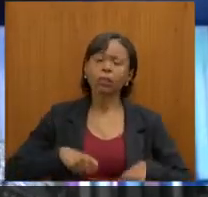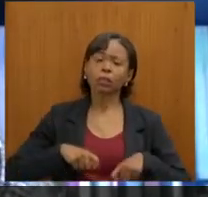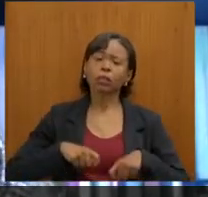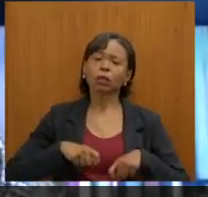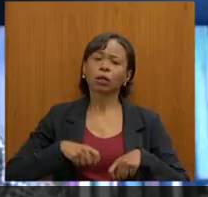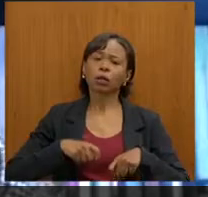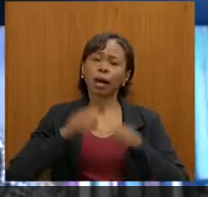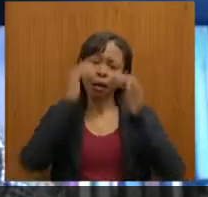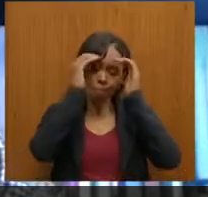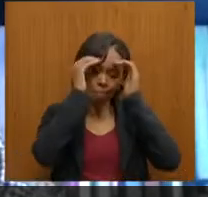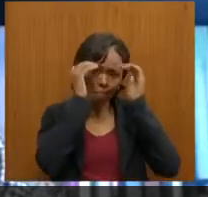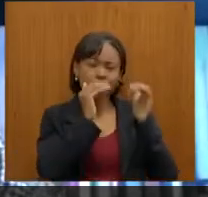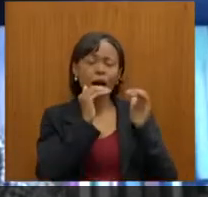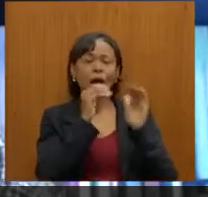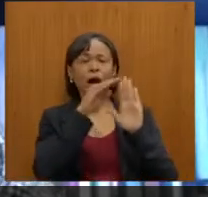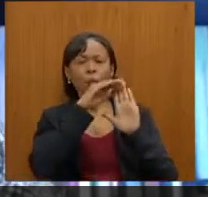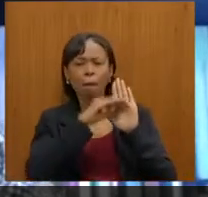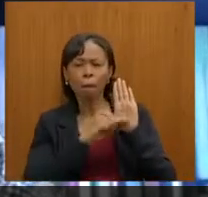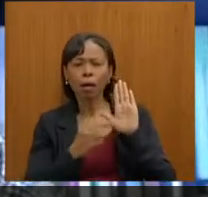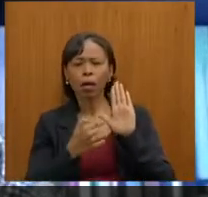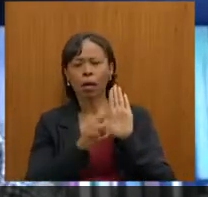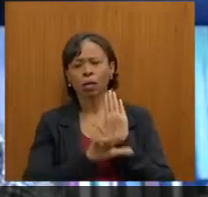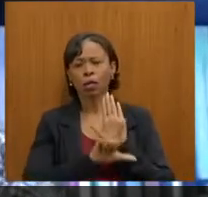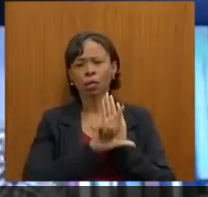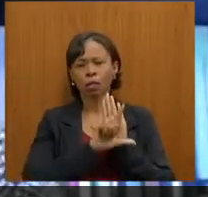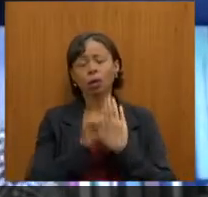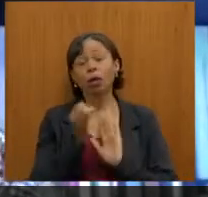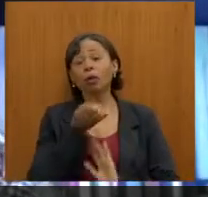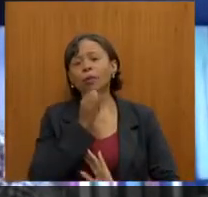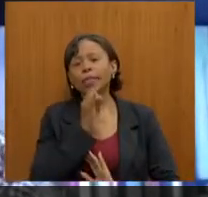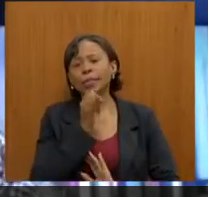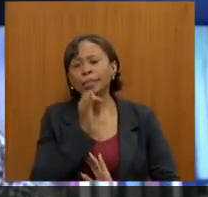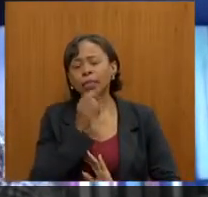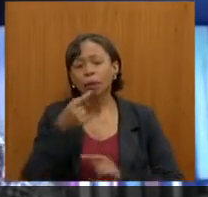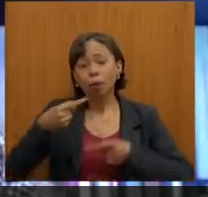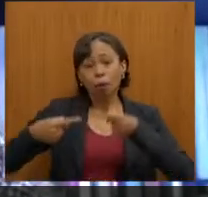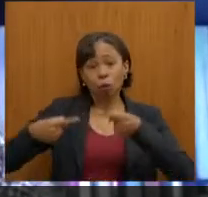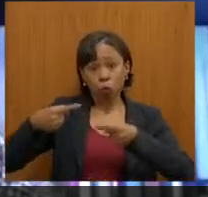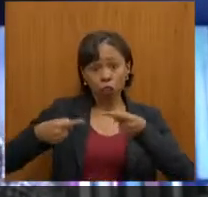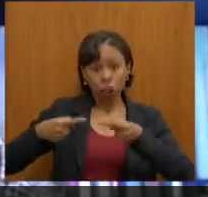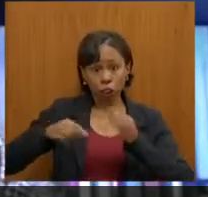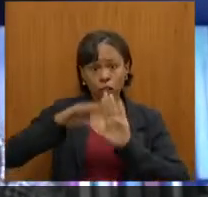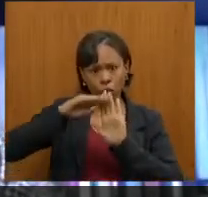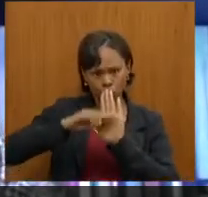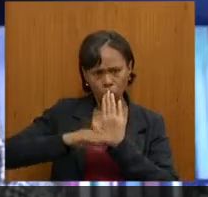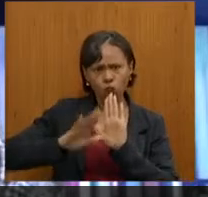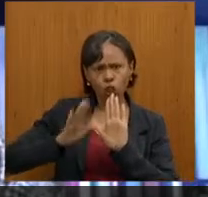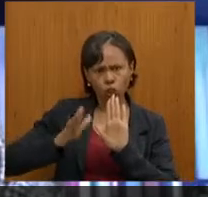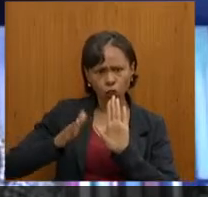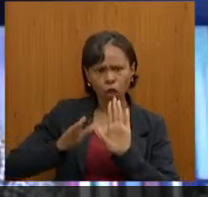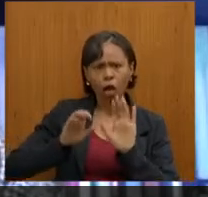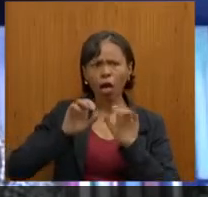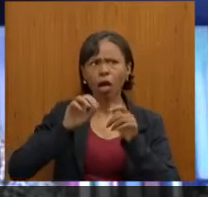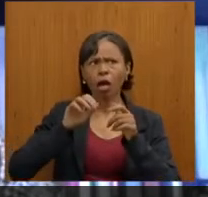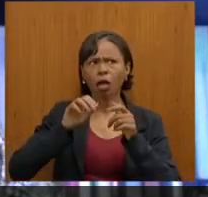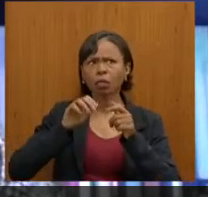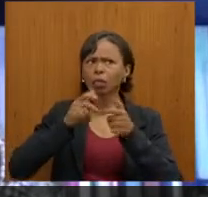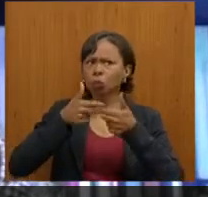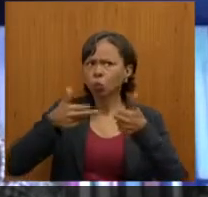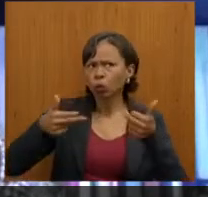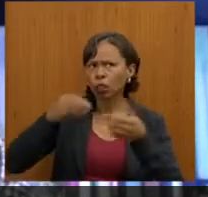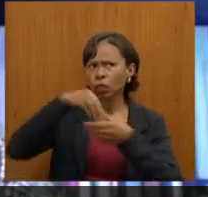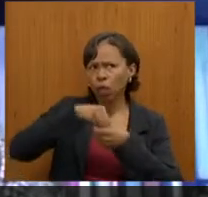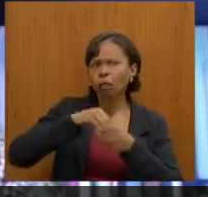que está previsto na lei e é por exemplo as políticas existentes dos equipamentos existentes